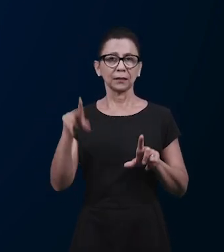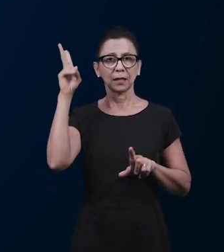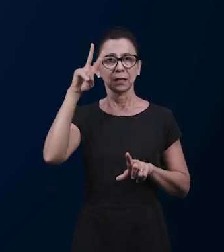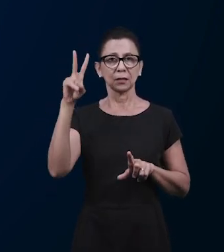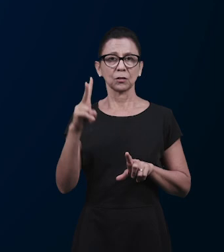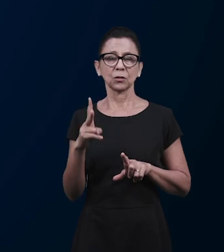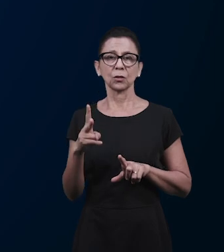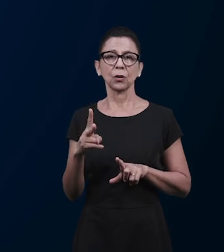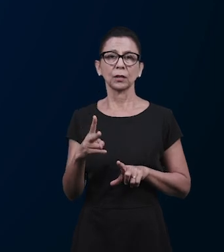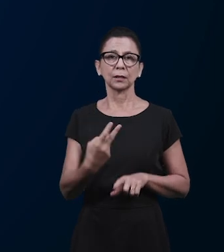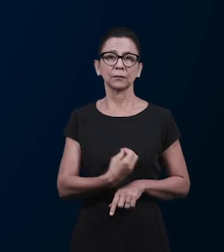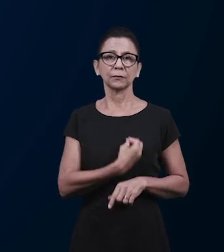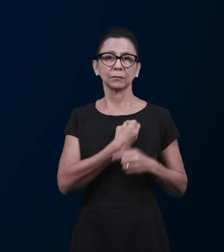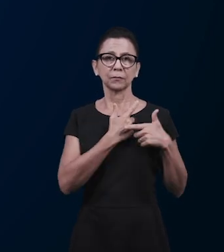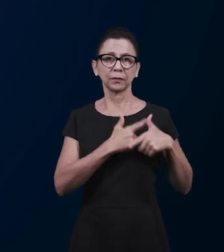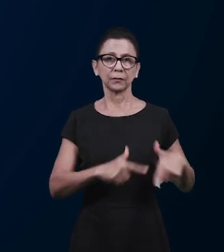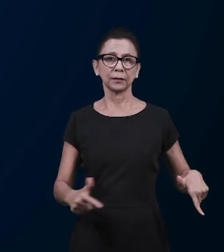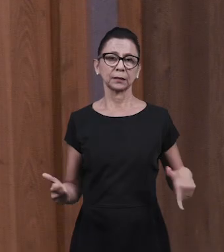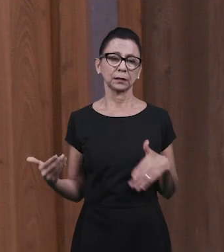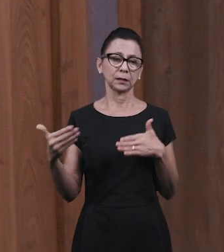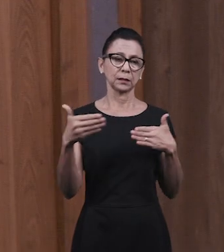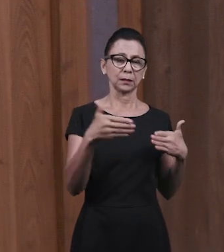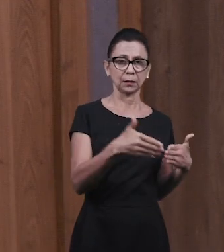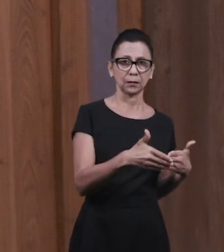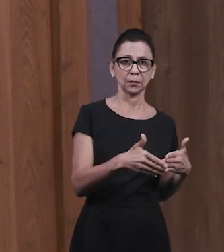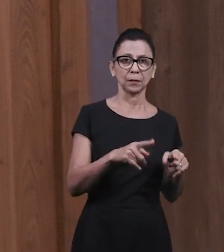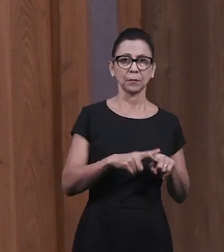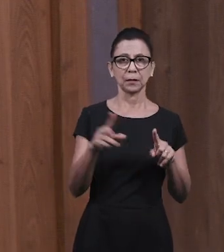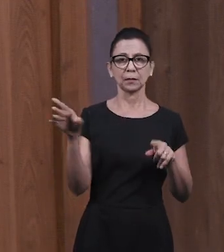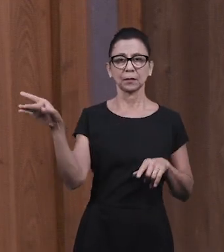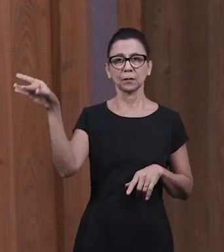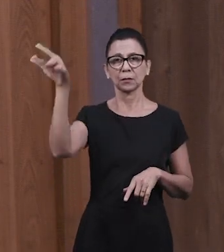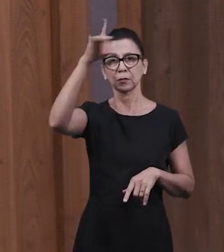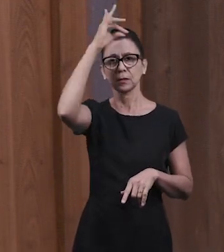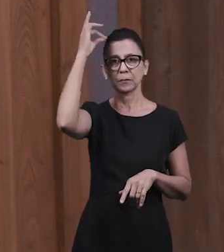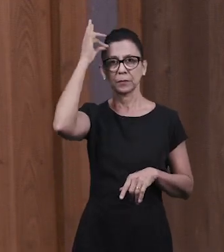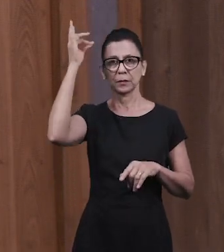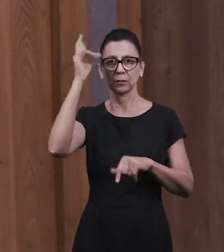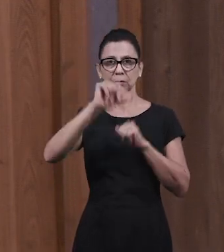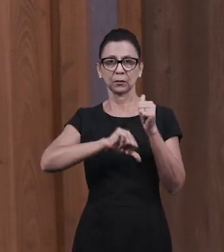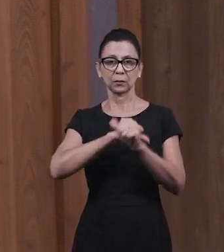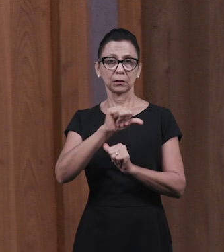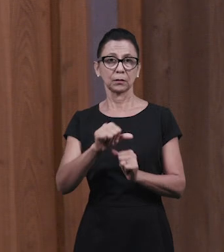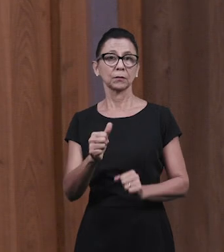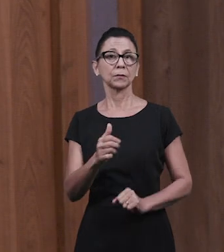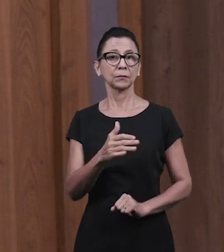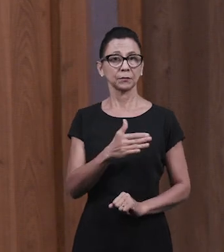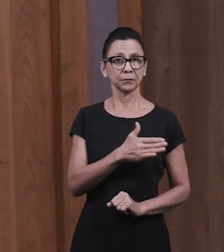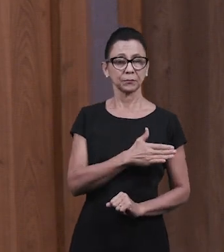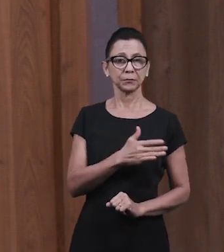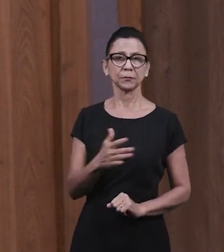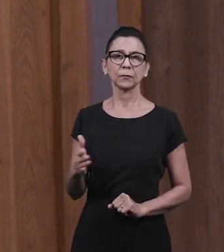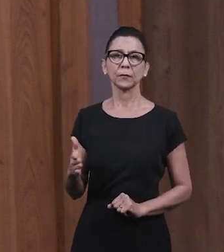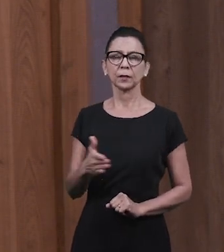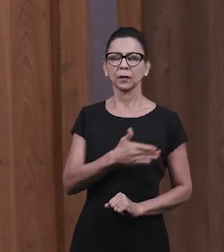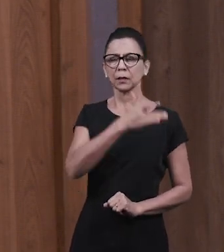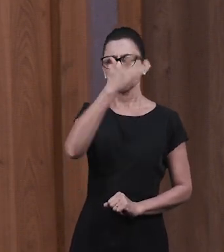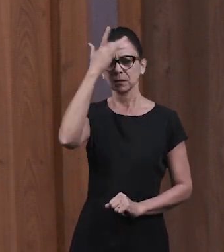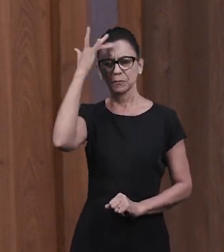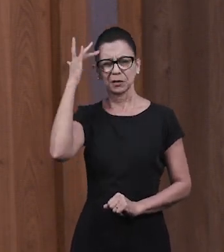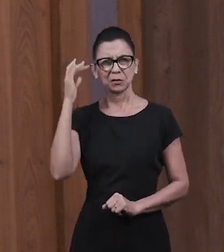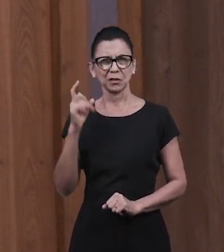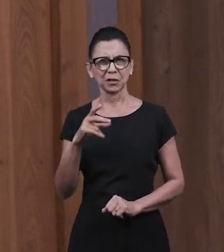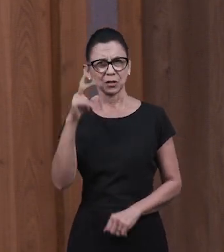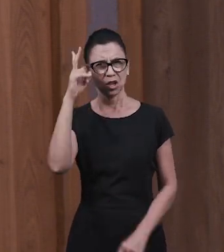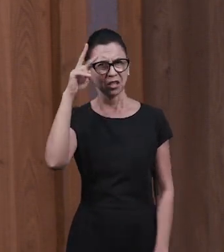espírito vivifica. A paz do Senhor. Amém, Alcir, muito bem colocado na sua resposta. Aqueles que vivem a palavra